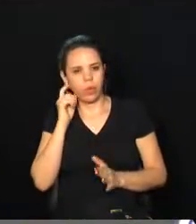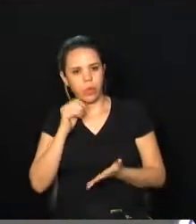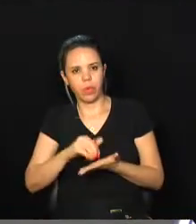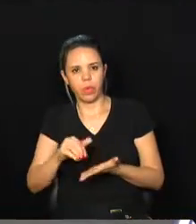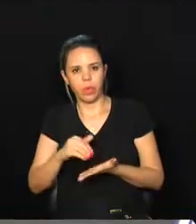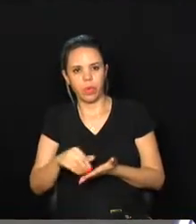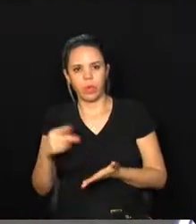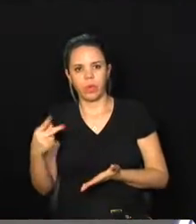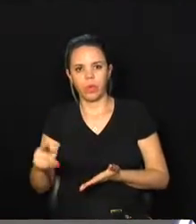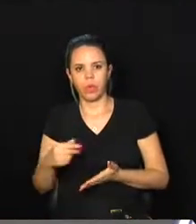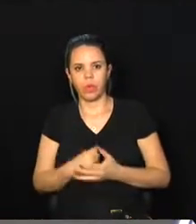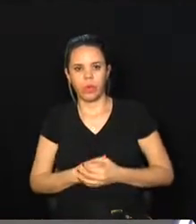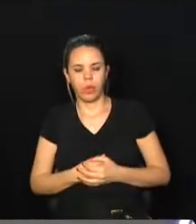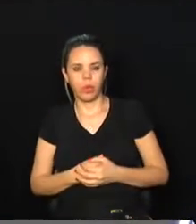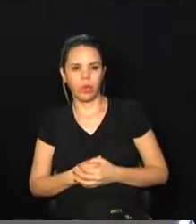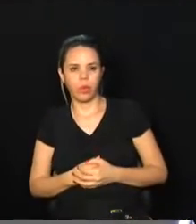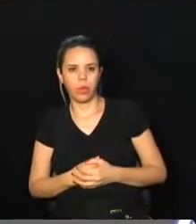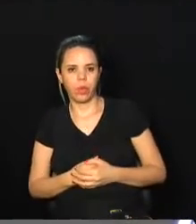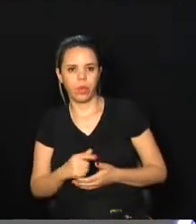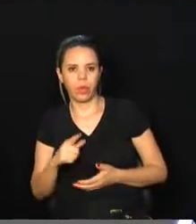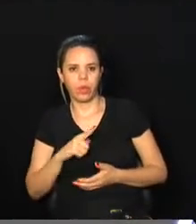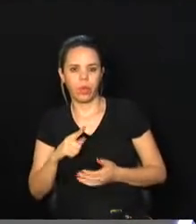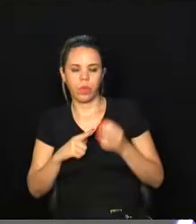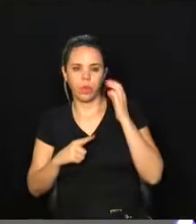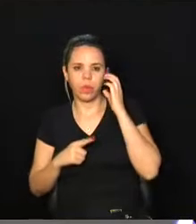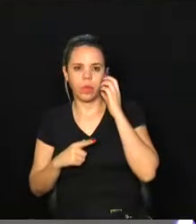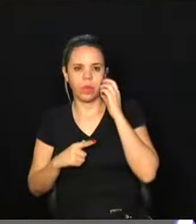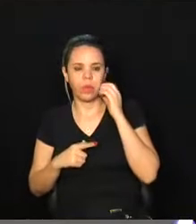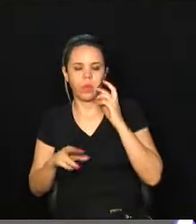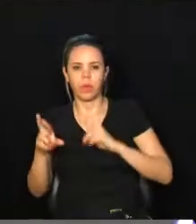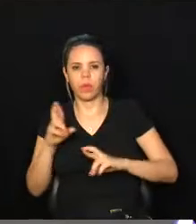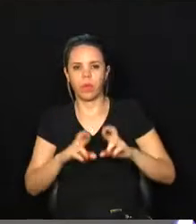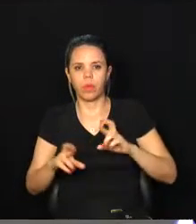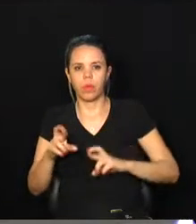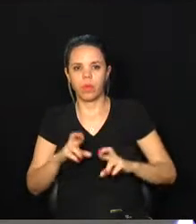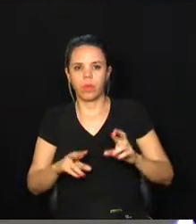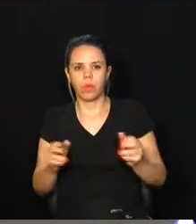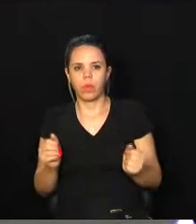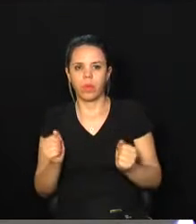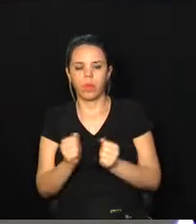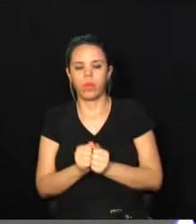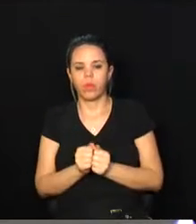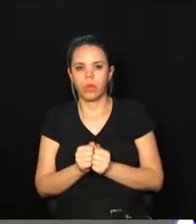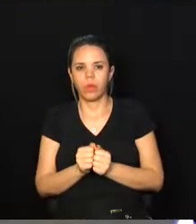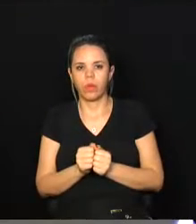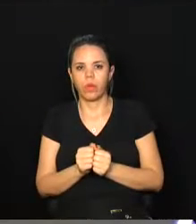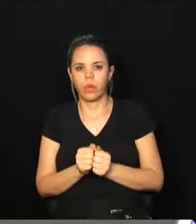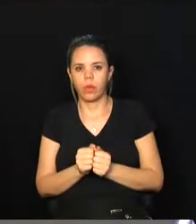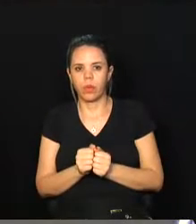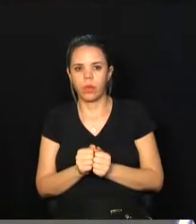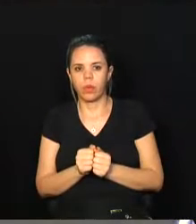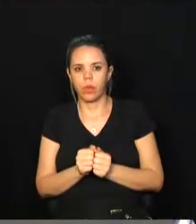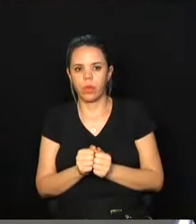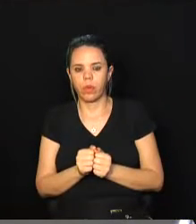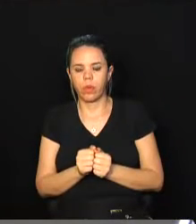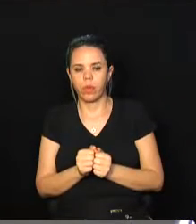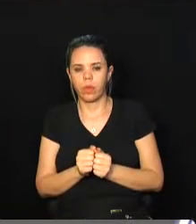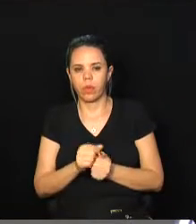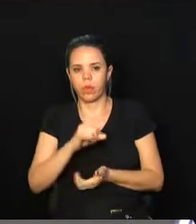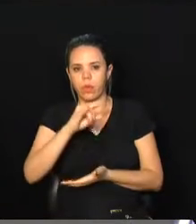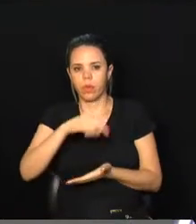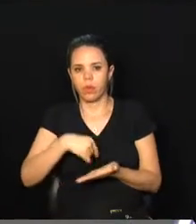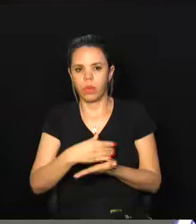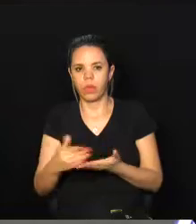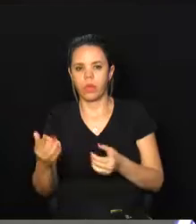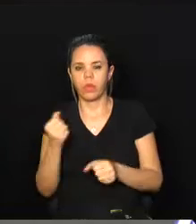secretário que tivesse uma pré-análise junto com o alvará de início